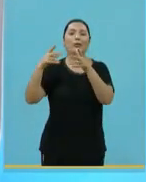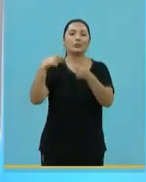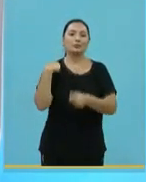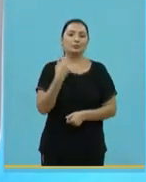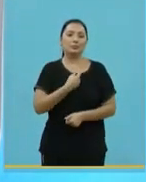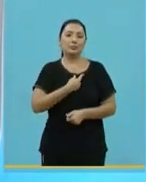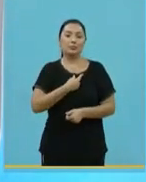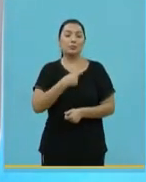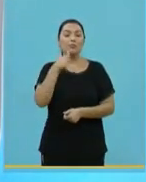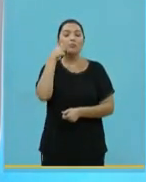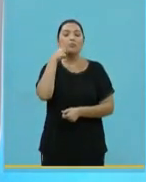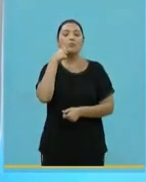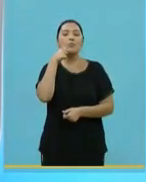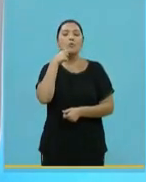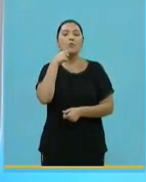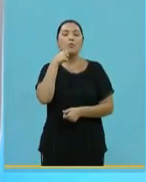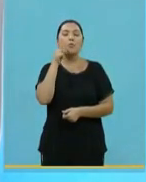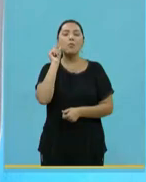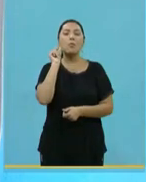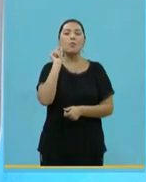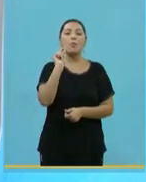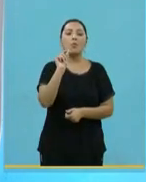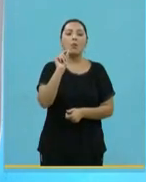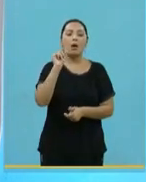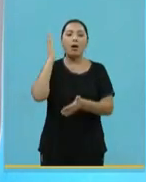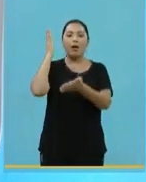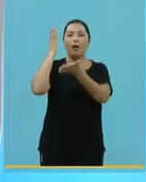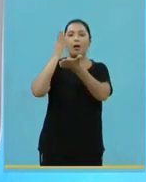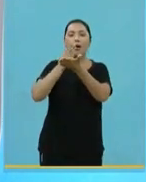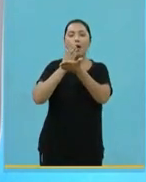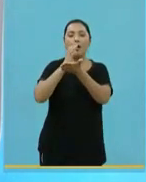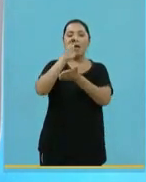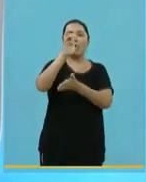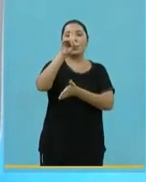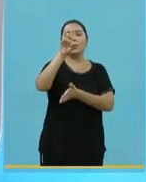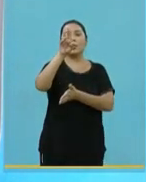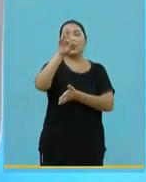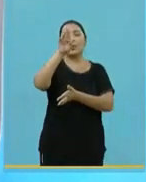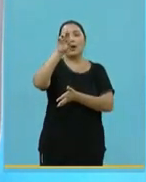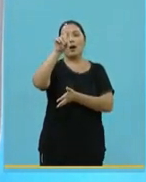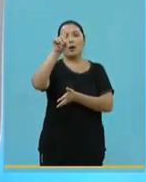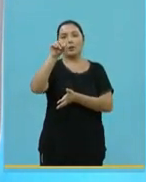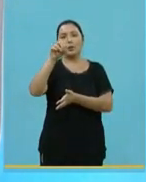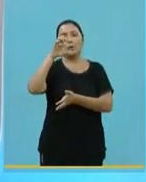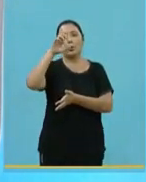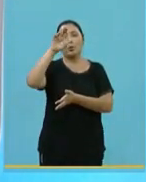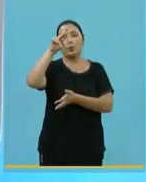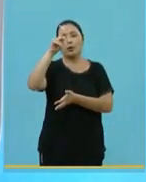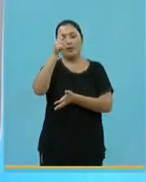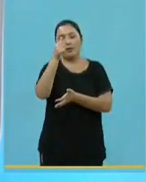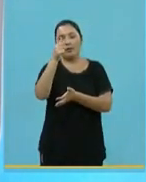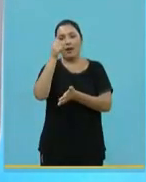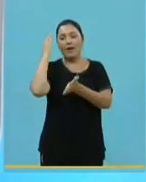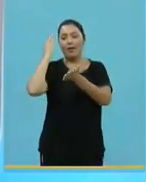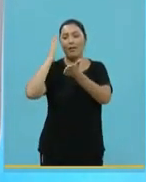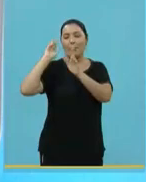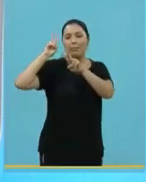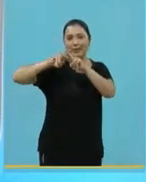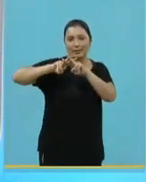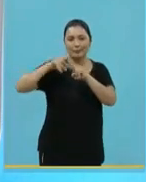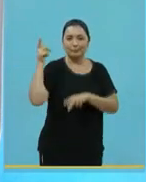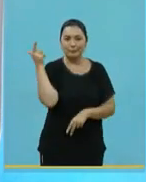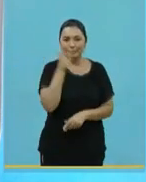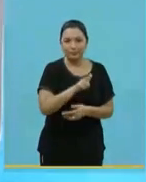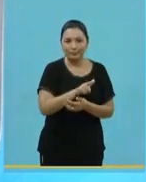foram decisivas para derrubar eduardo cunha um dos maiores canalhas da política brasileira a luta pelo direito